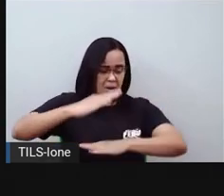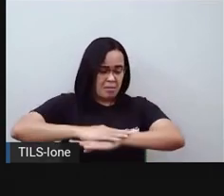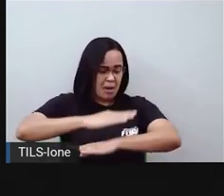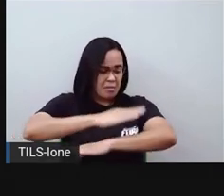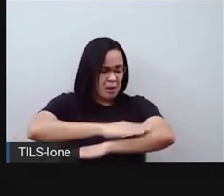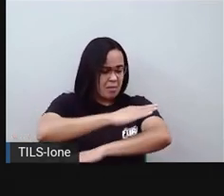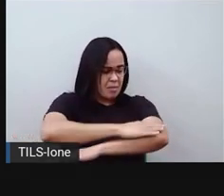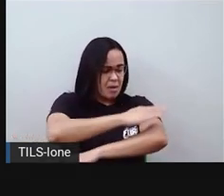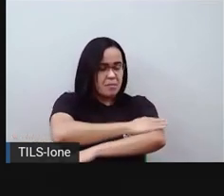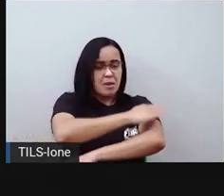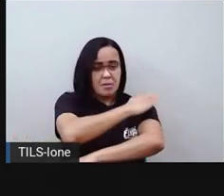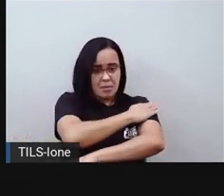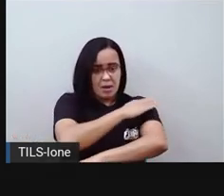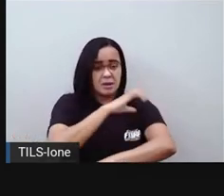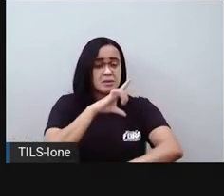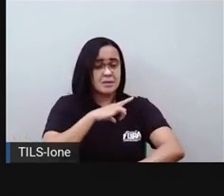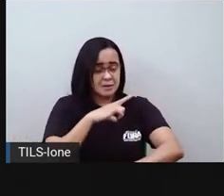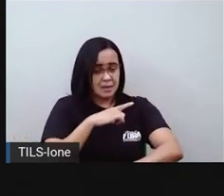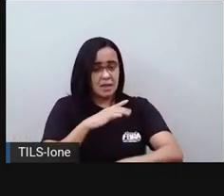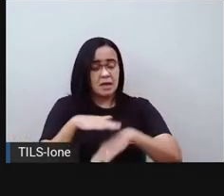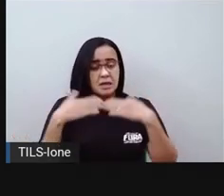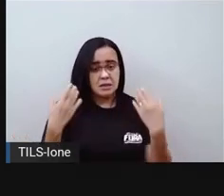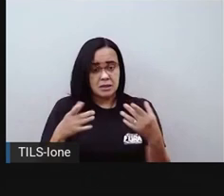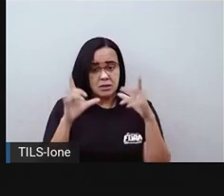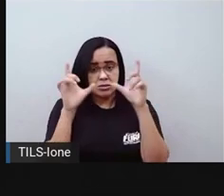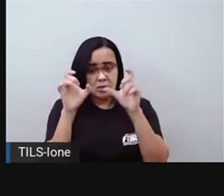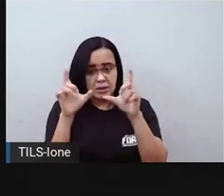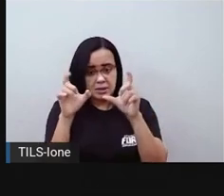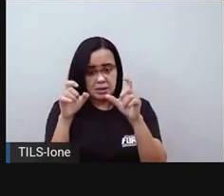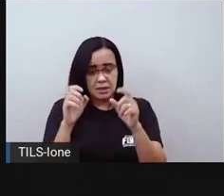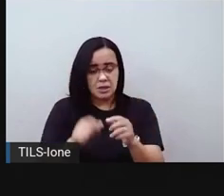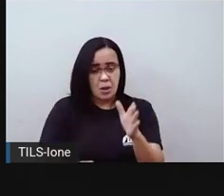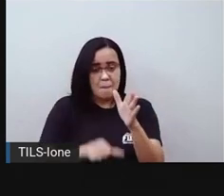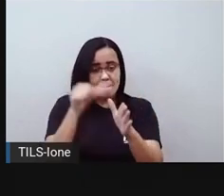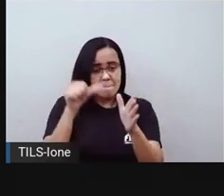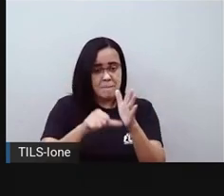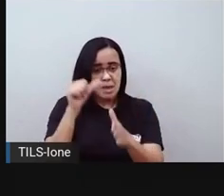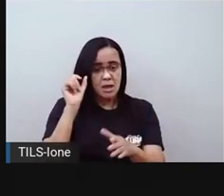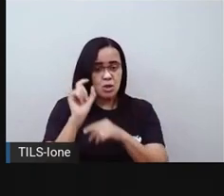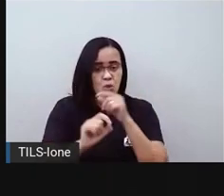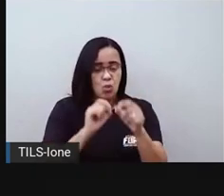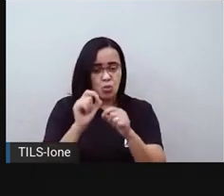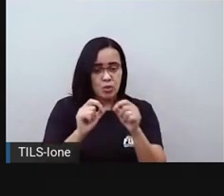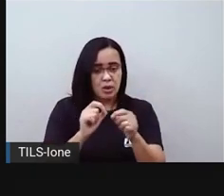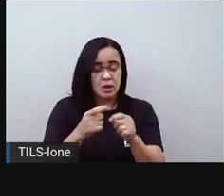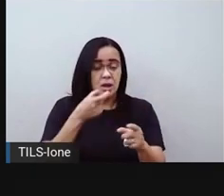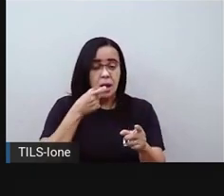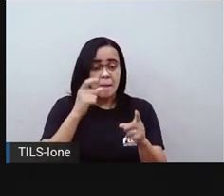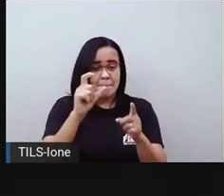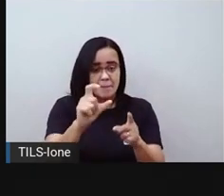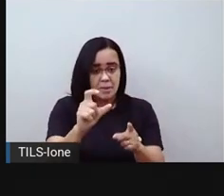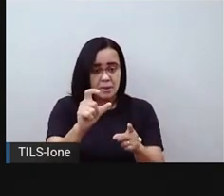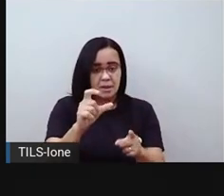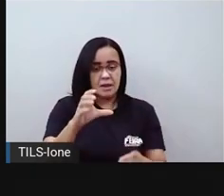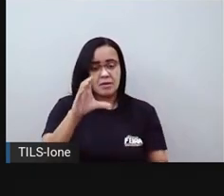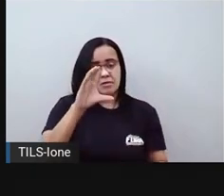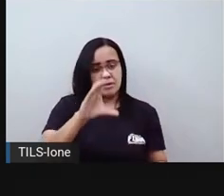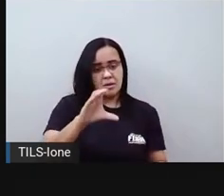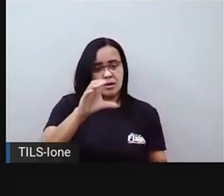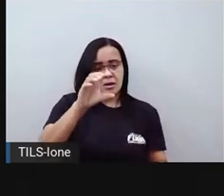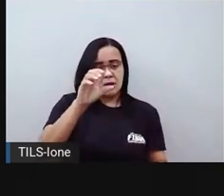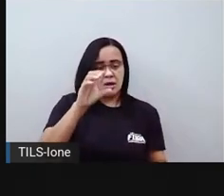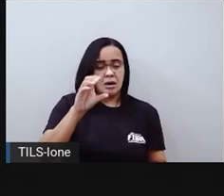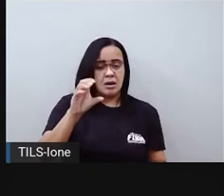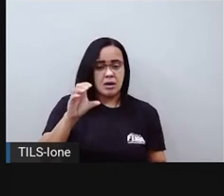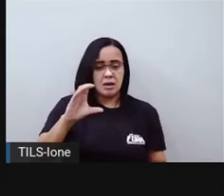imagem é o sapo cururu. Então, vem primeiro o nome dele, cururu. E depois é que vem o tipo de